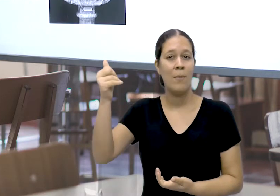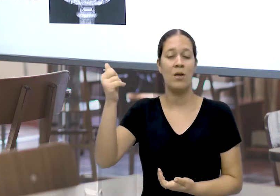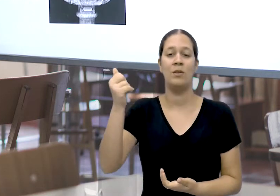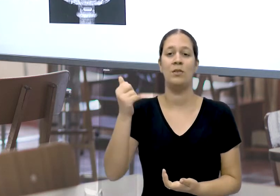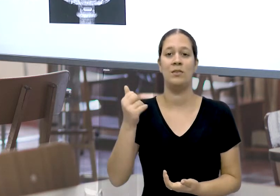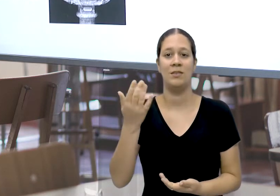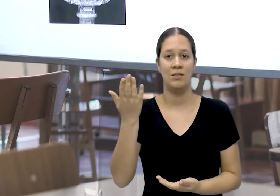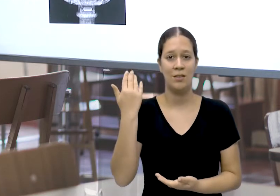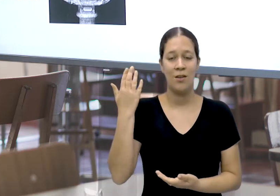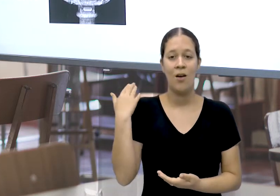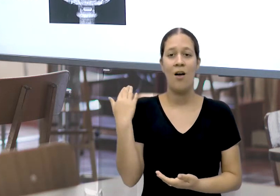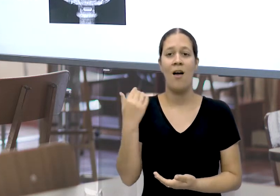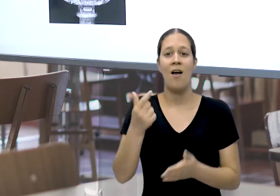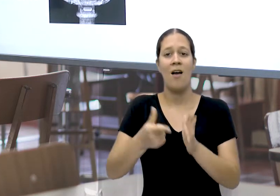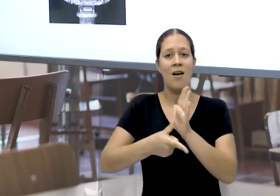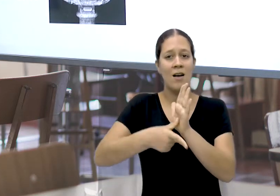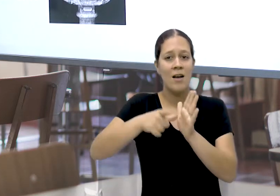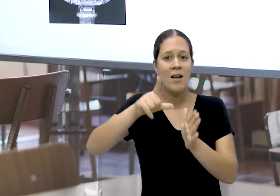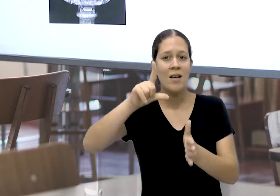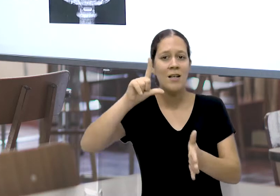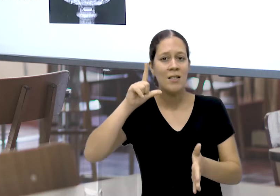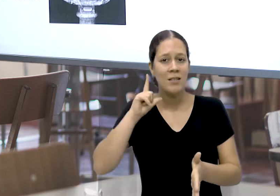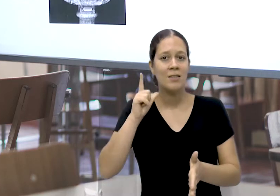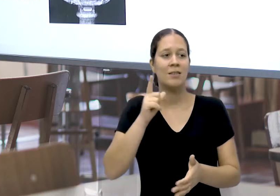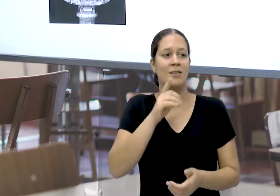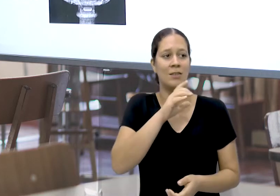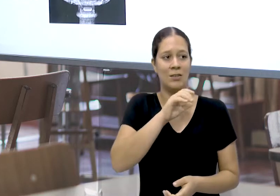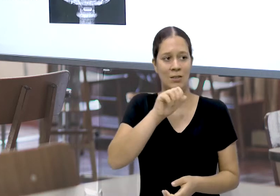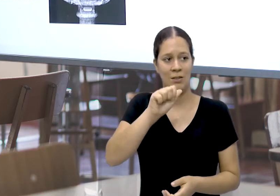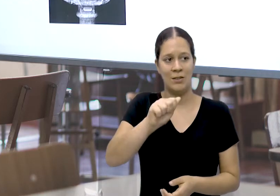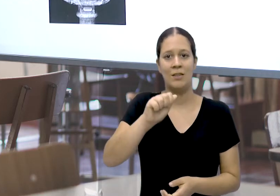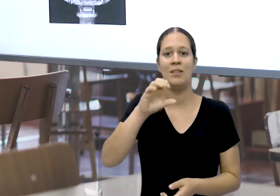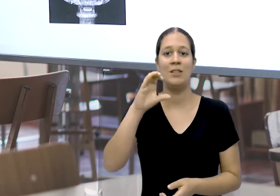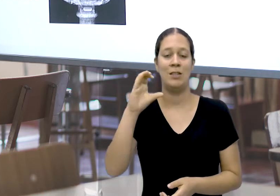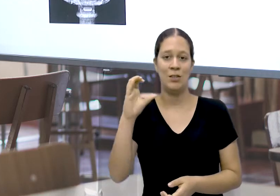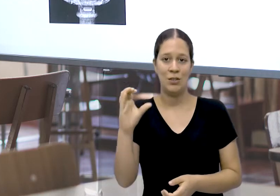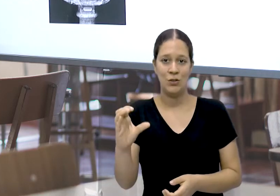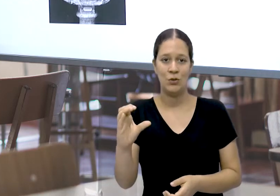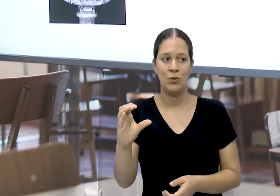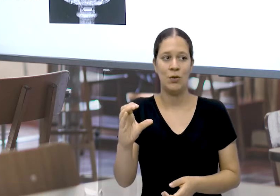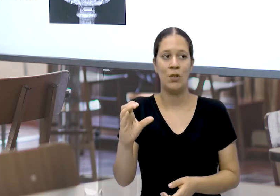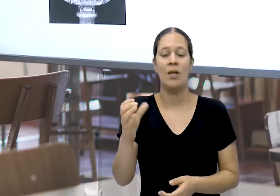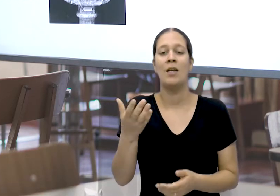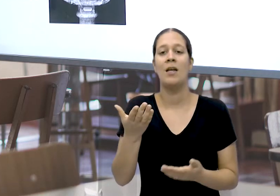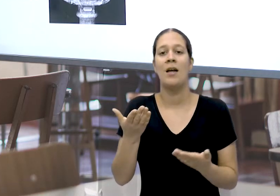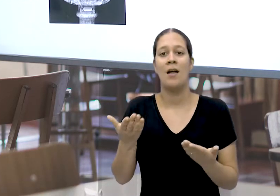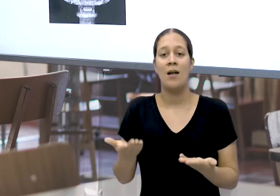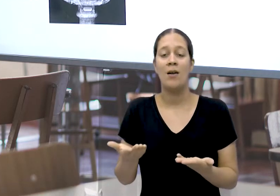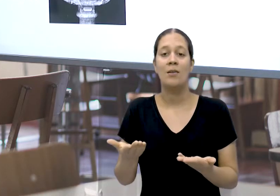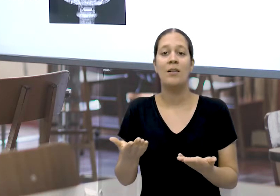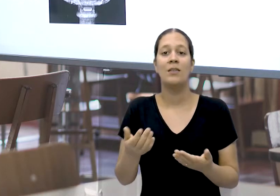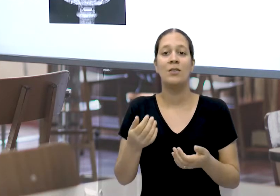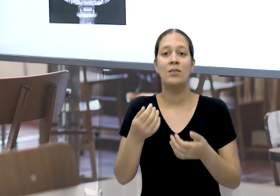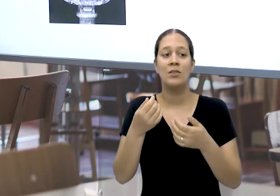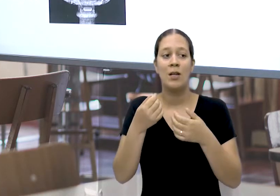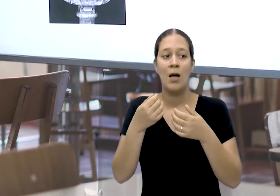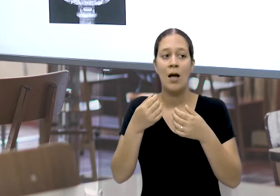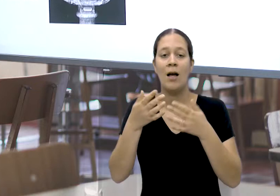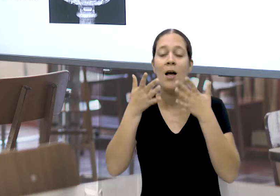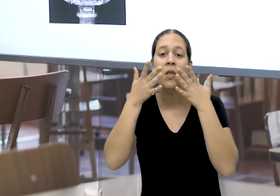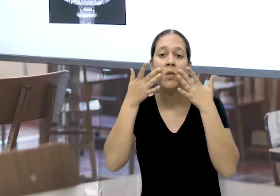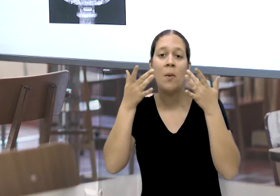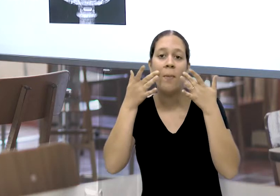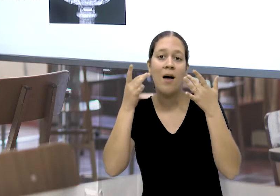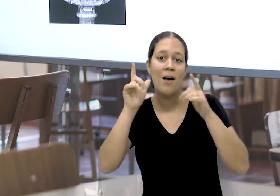sobre literatura, sobre a poesia. E ele divide a poesia, a literatura, em 3 tipos de texto. Nós